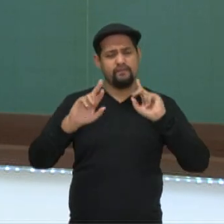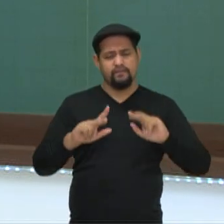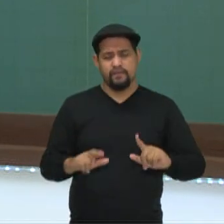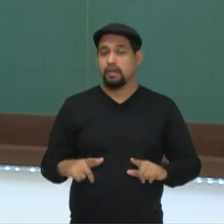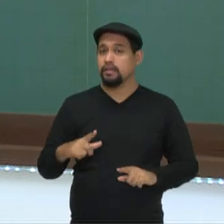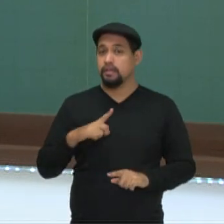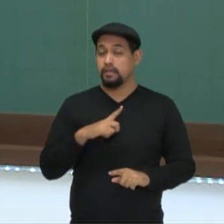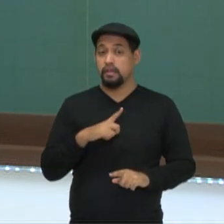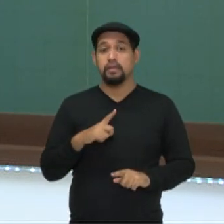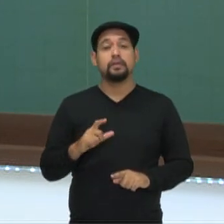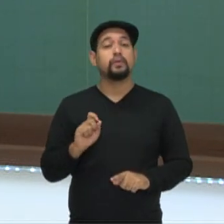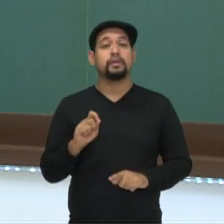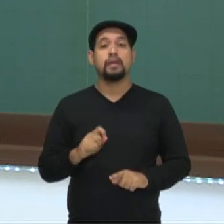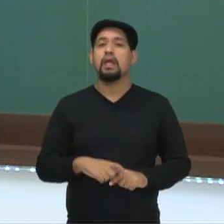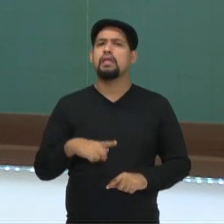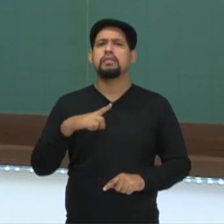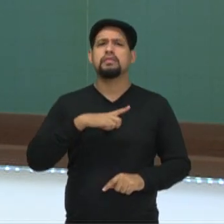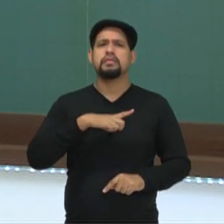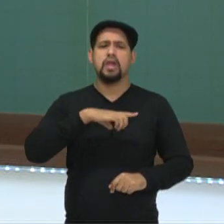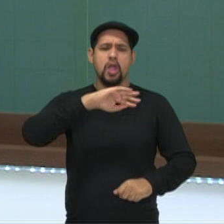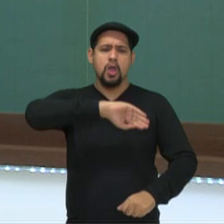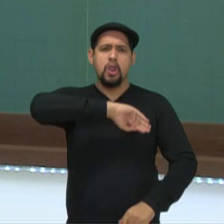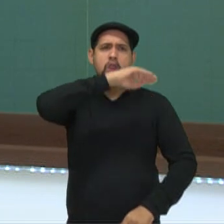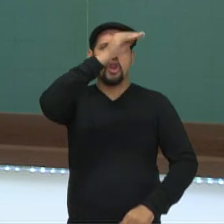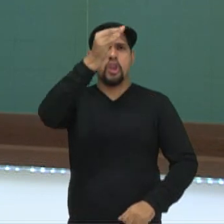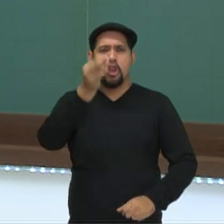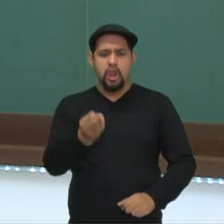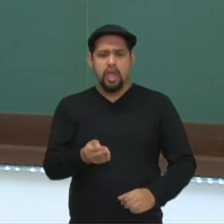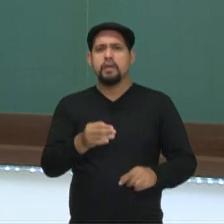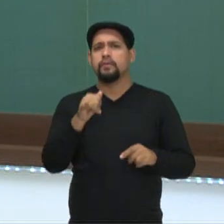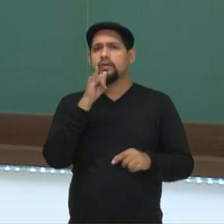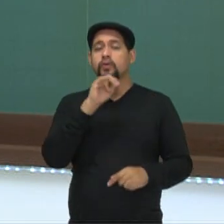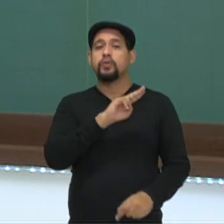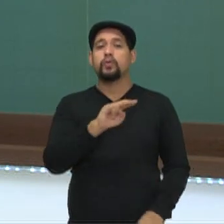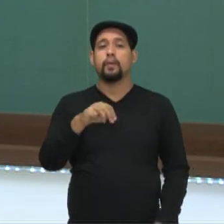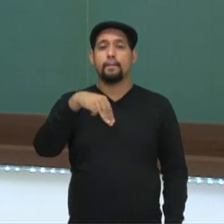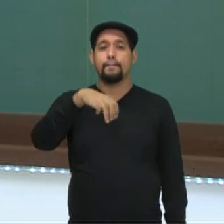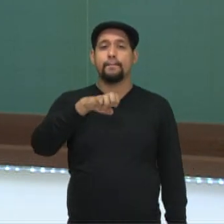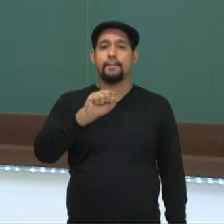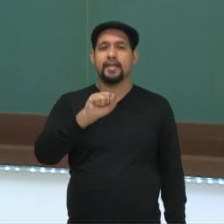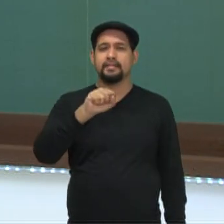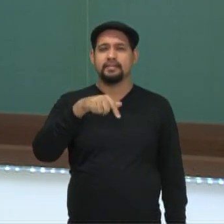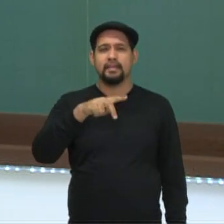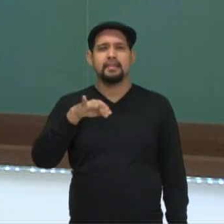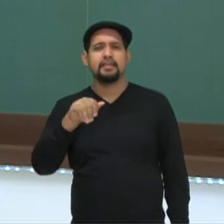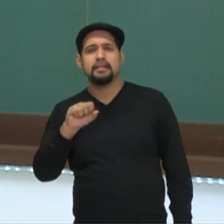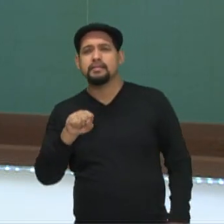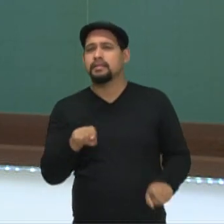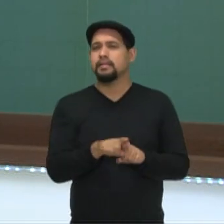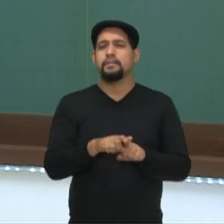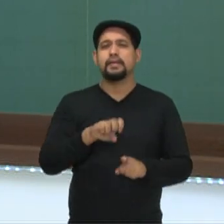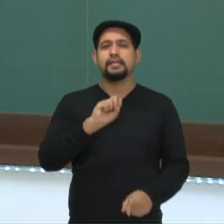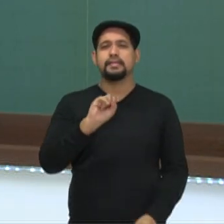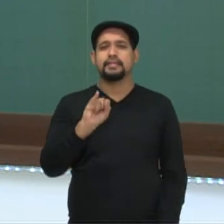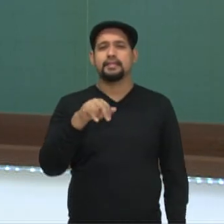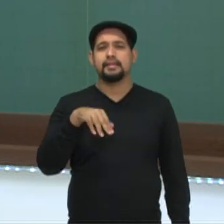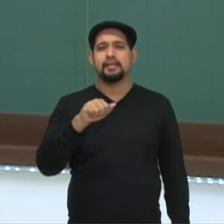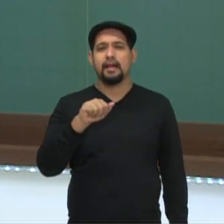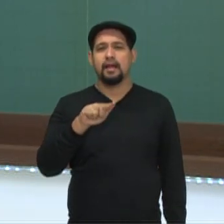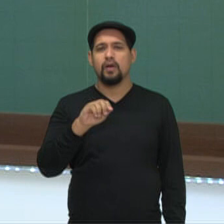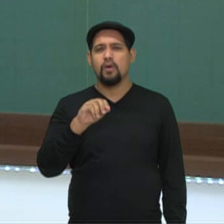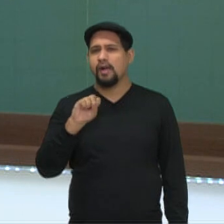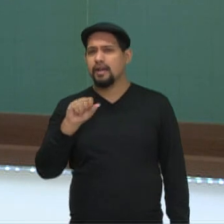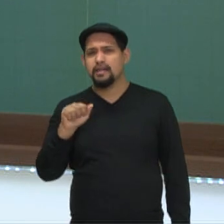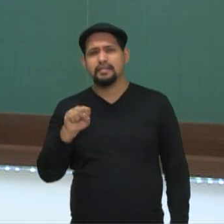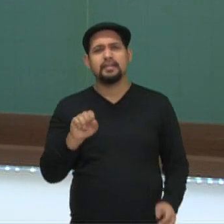enfim, existem templos construídos, mesquitas, sinagogas, pirâmides, igrejas, enfim, é